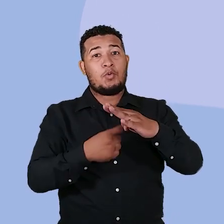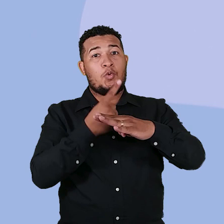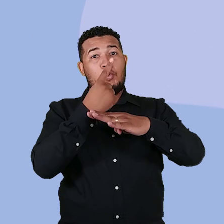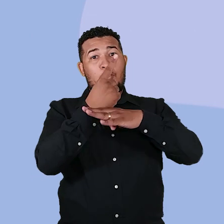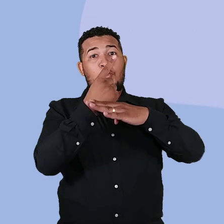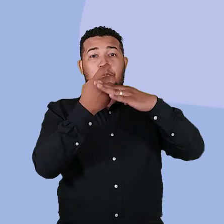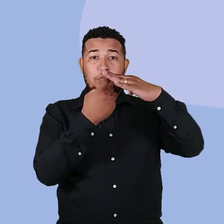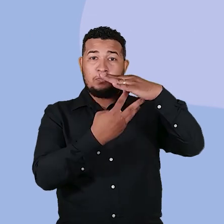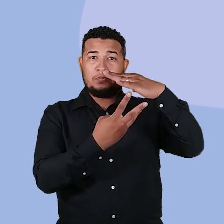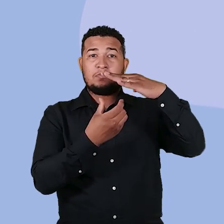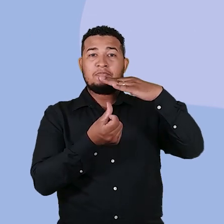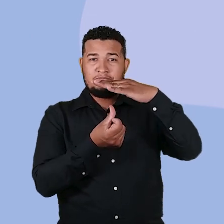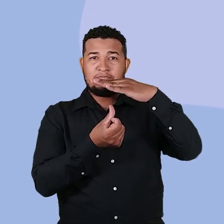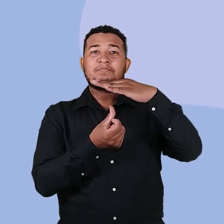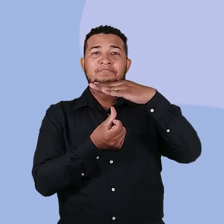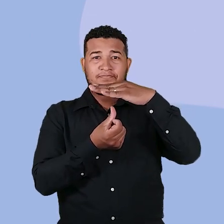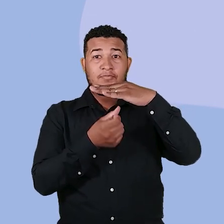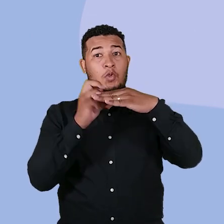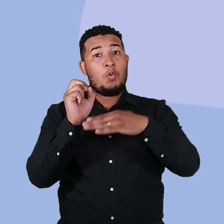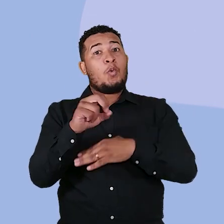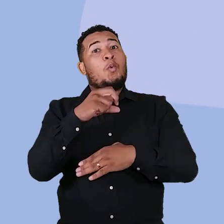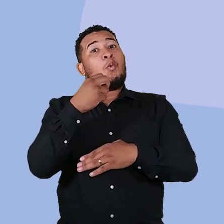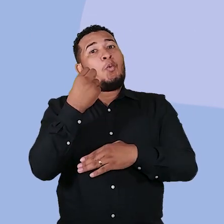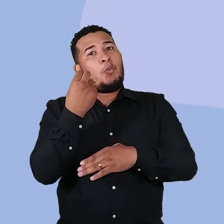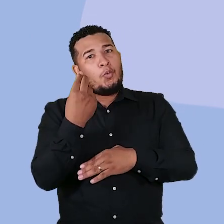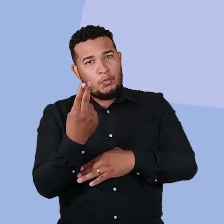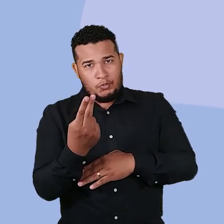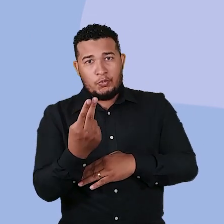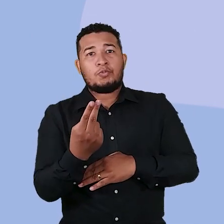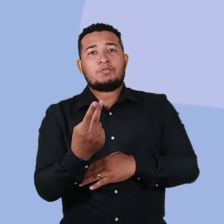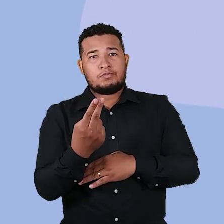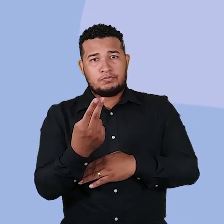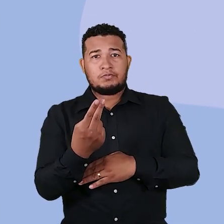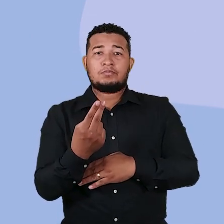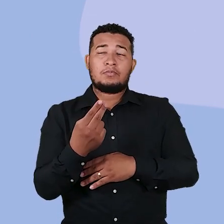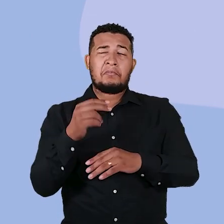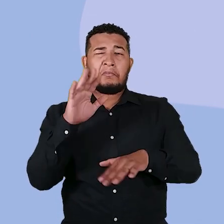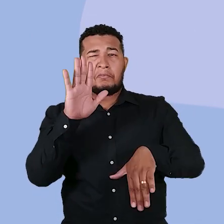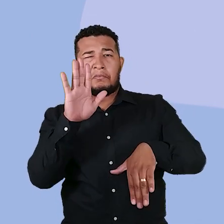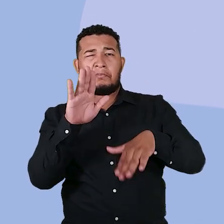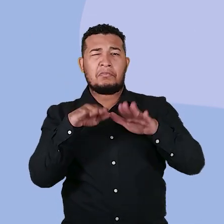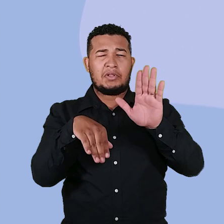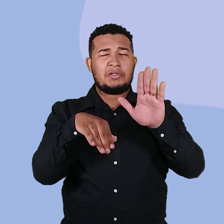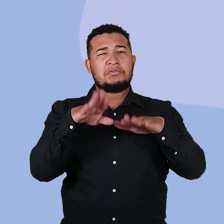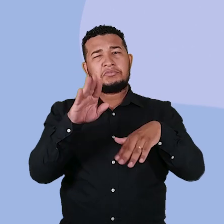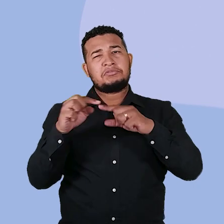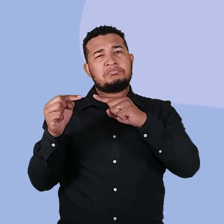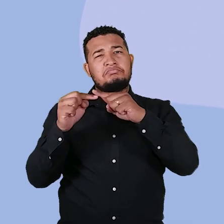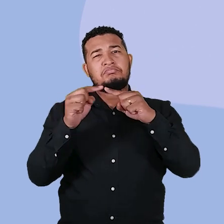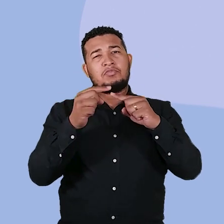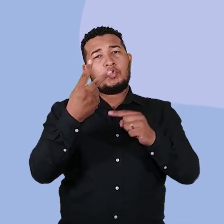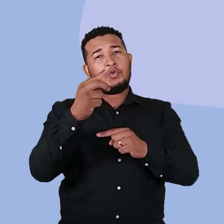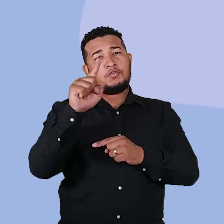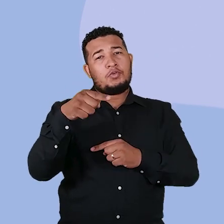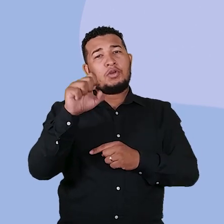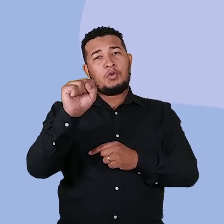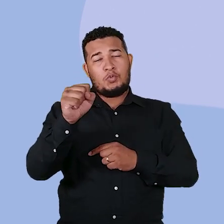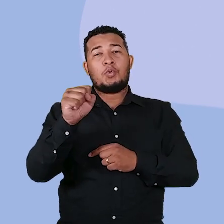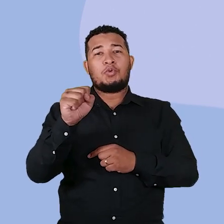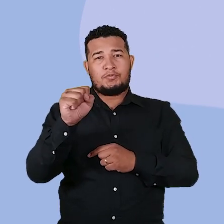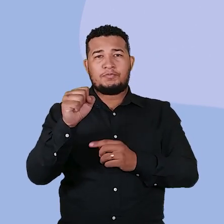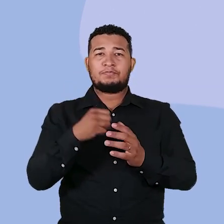probabilidade é de 1 para 36 ou aproximadamente